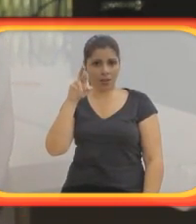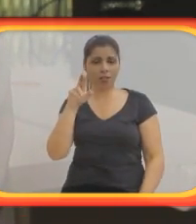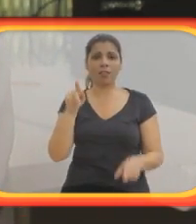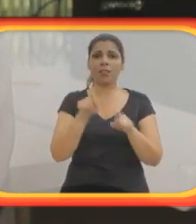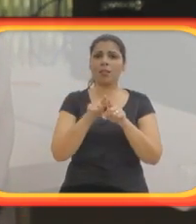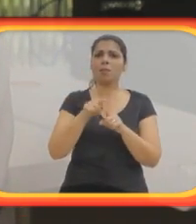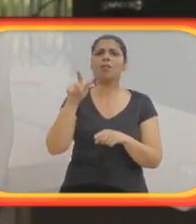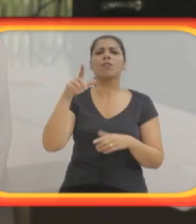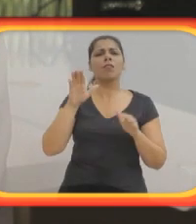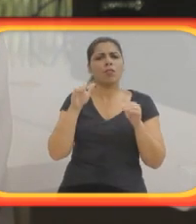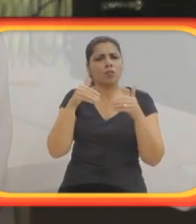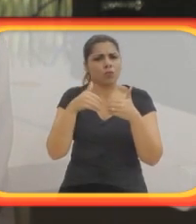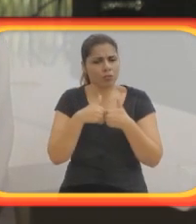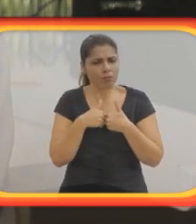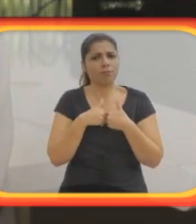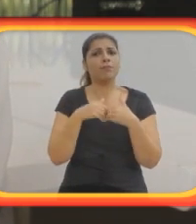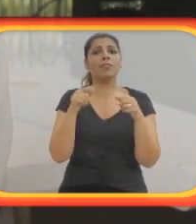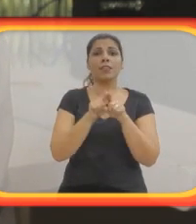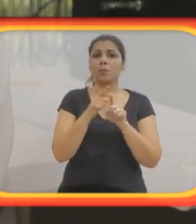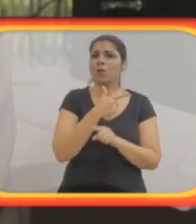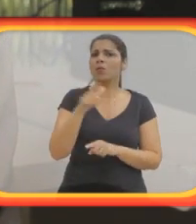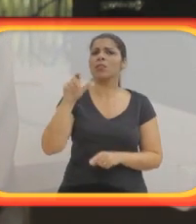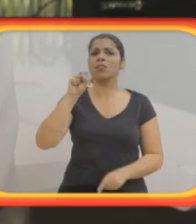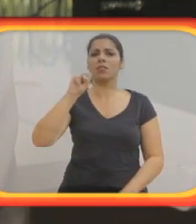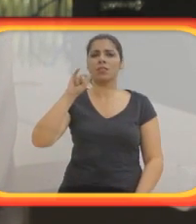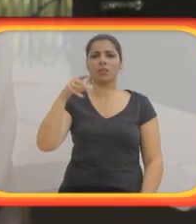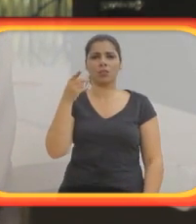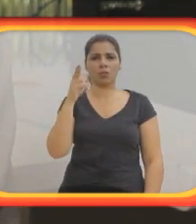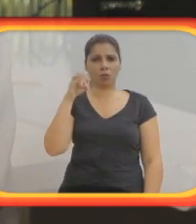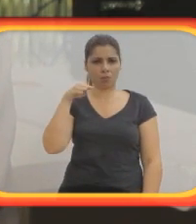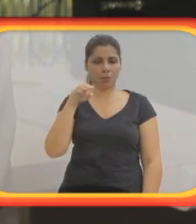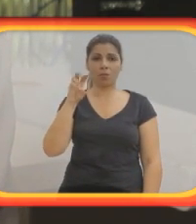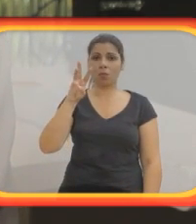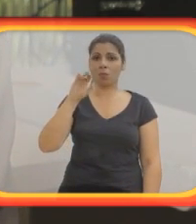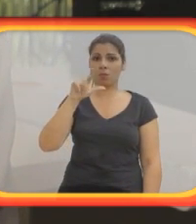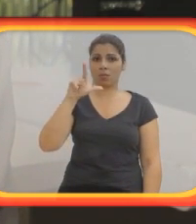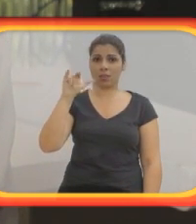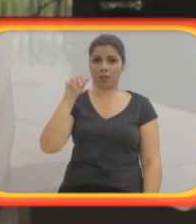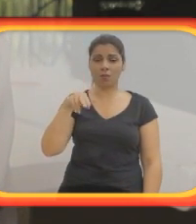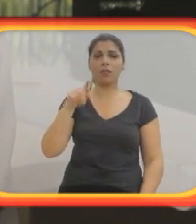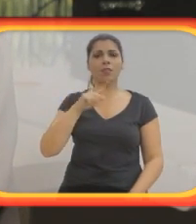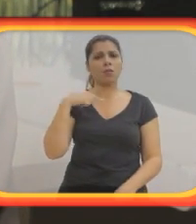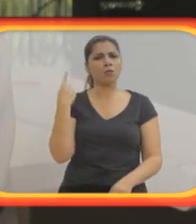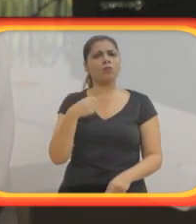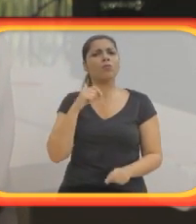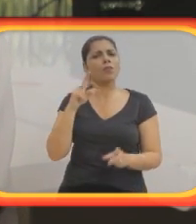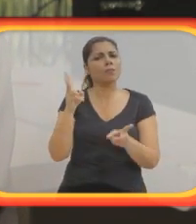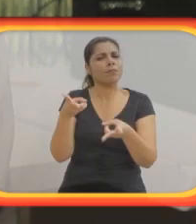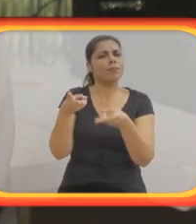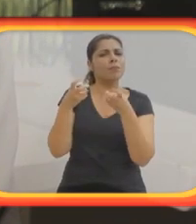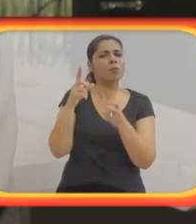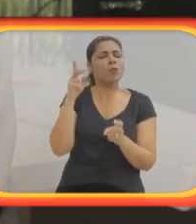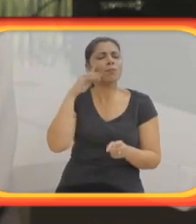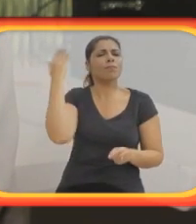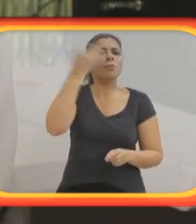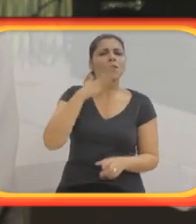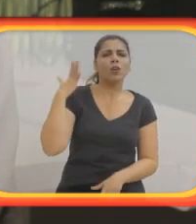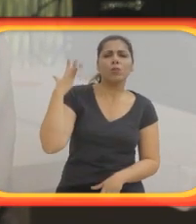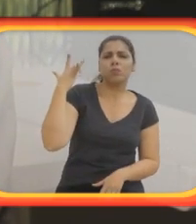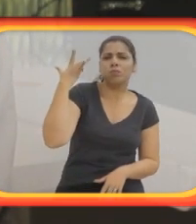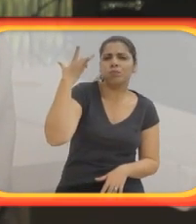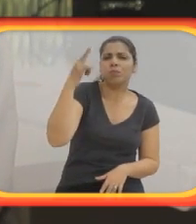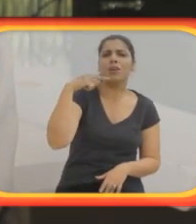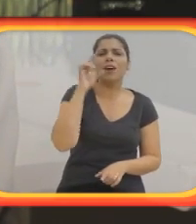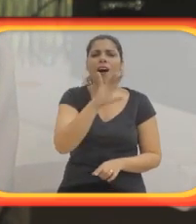os autistas, temos um com síndrome de Williams e nós estamos percebendo